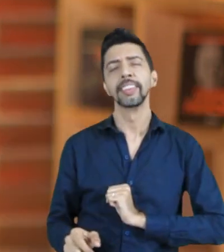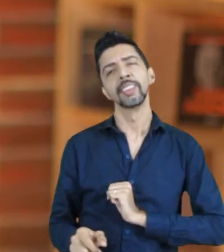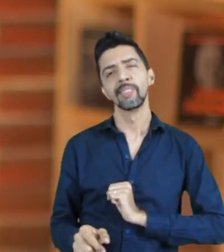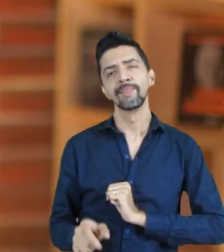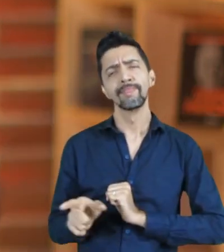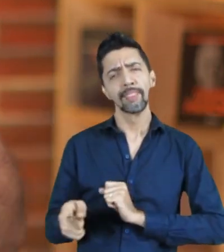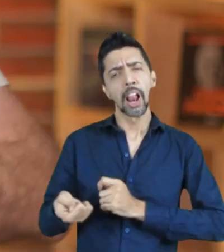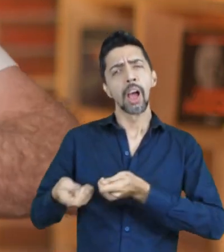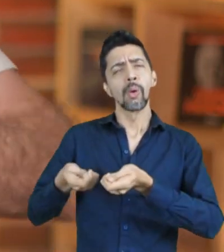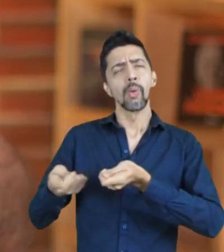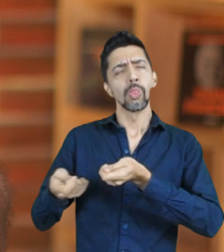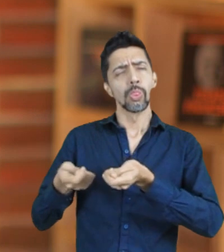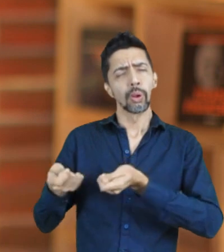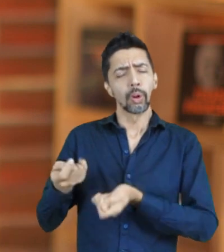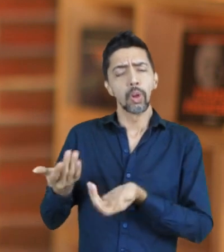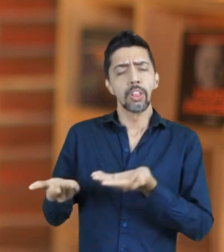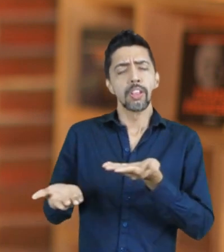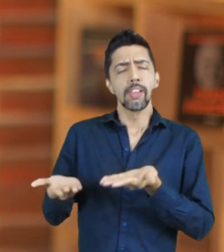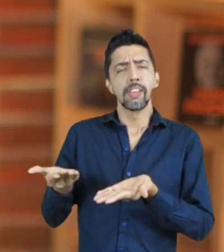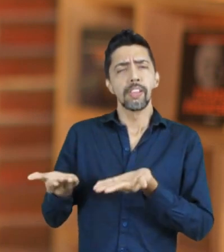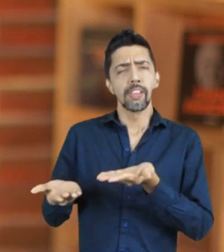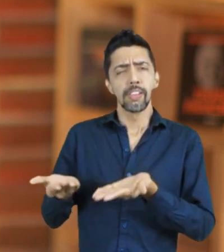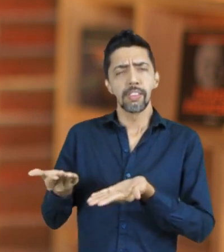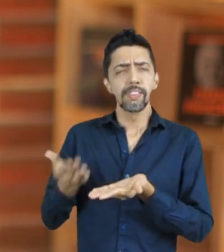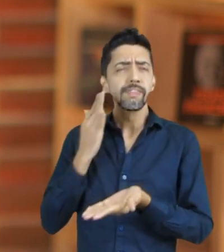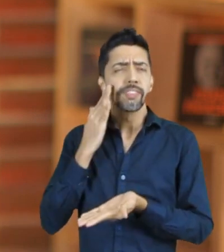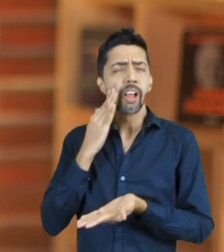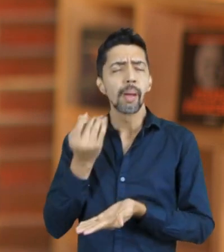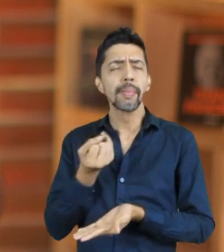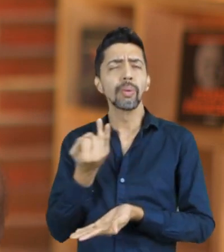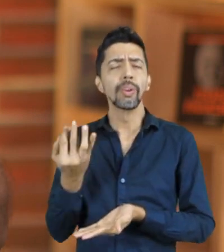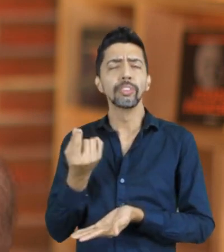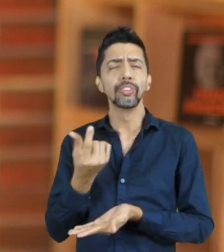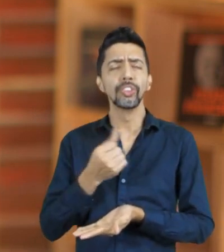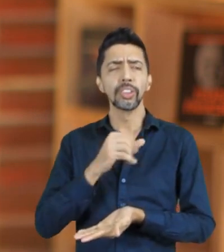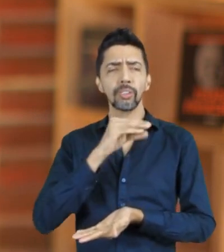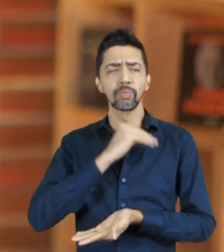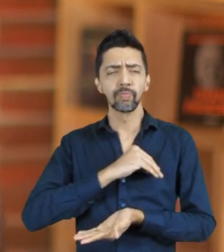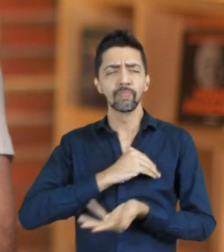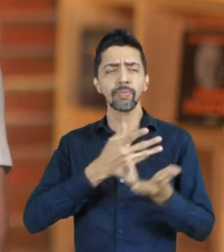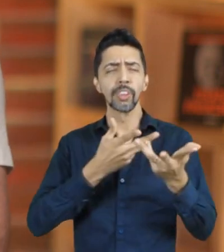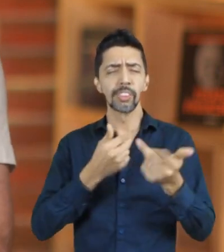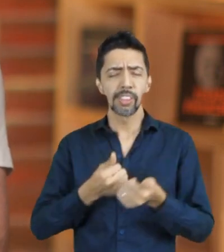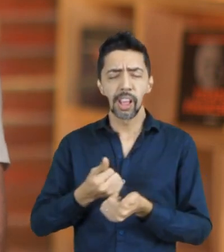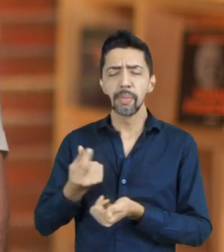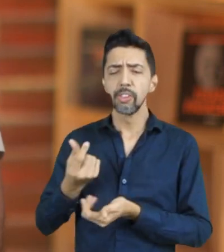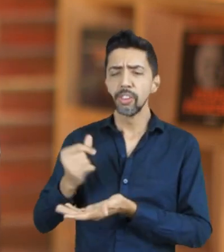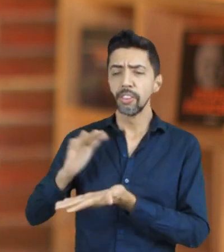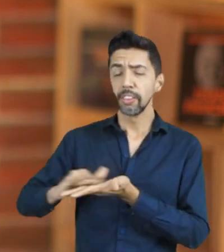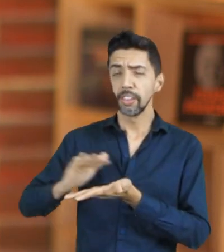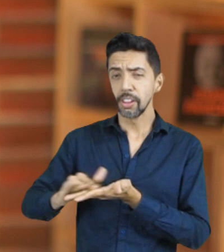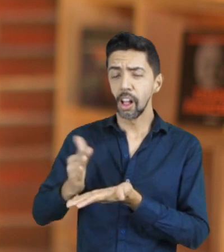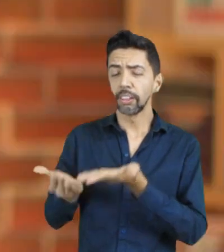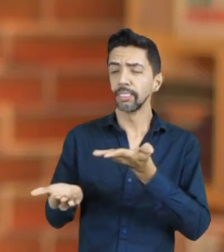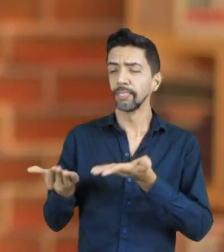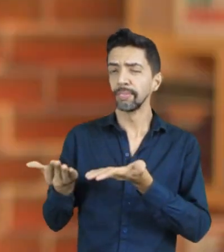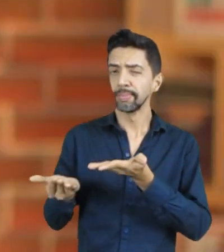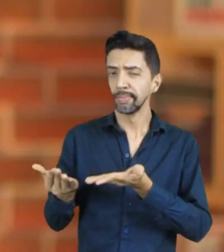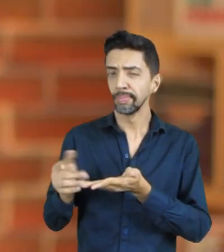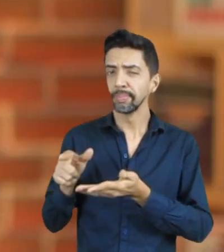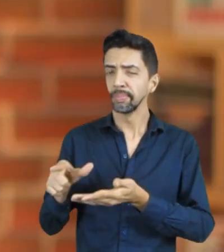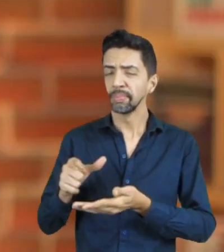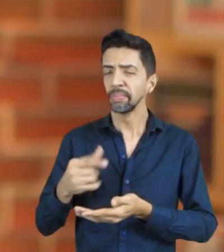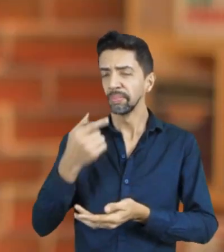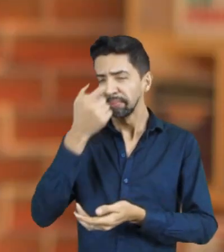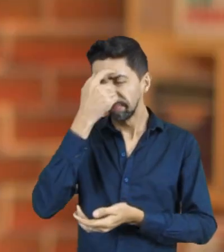consciente uma pessoa que tem controle absoluto do dinheiro 500 dinheiro que sai tem um orçamento bem estruturado o